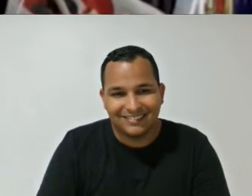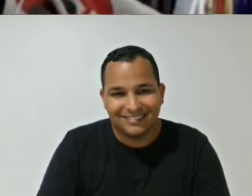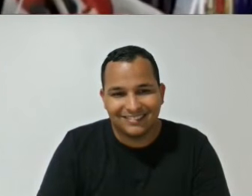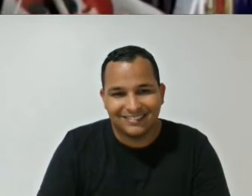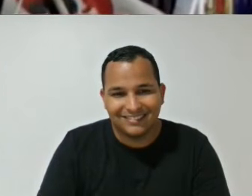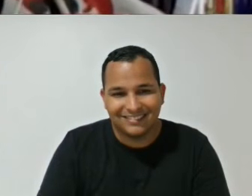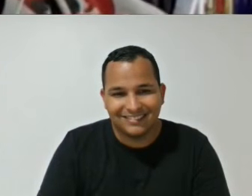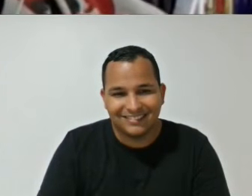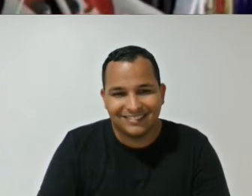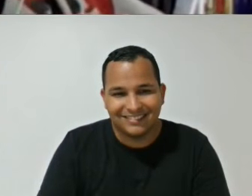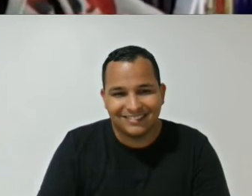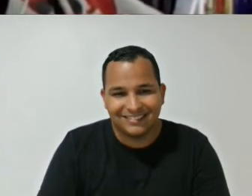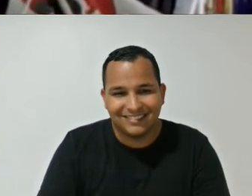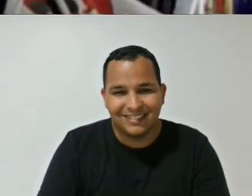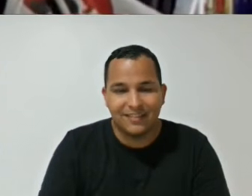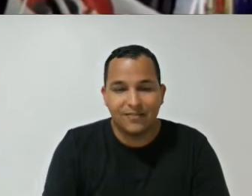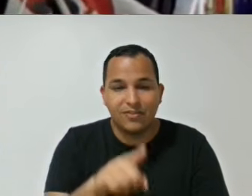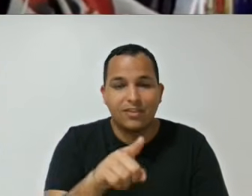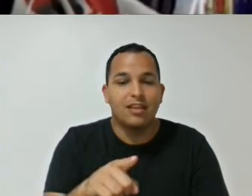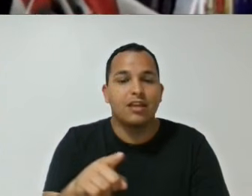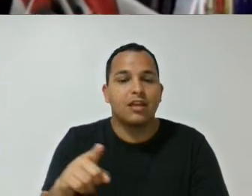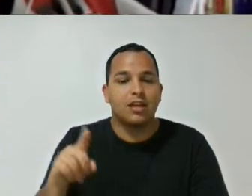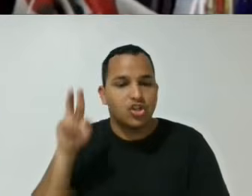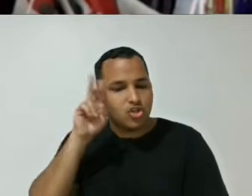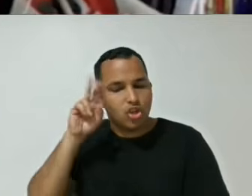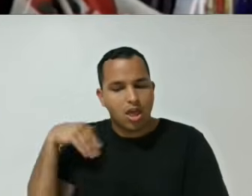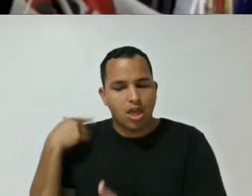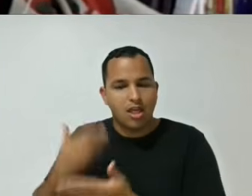Né? Você faz parte dessa história